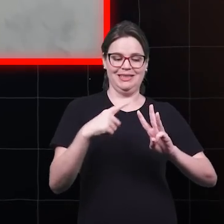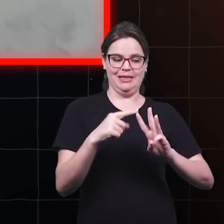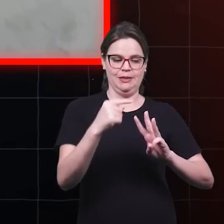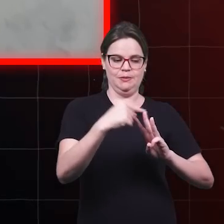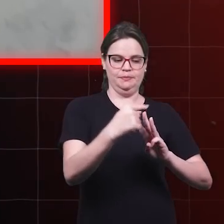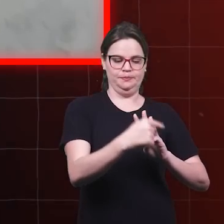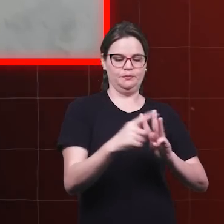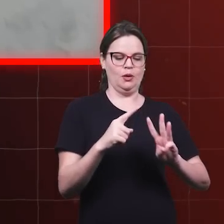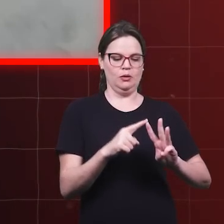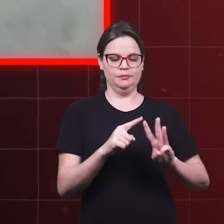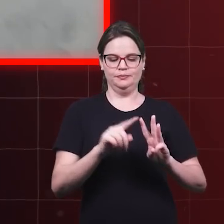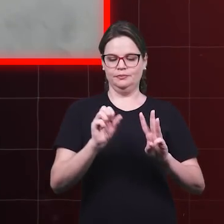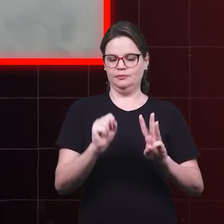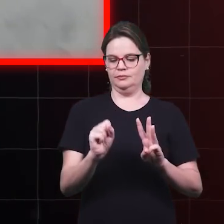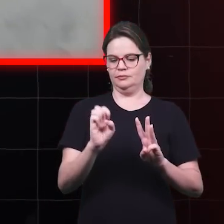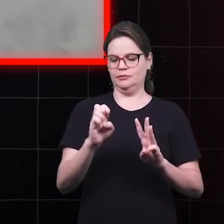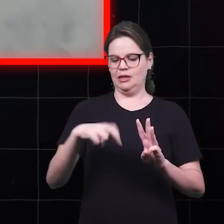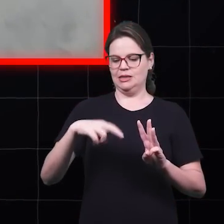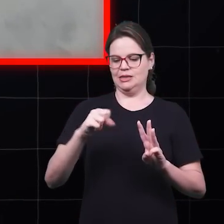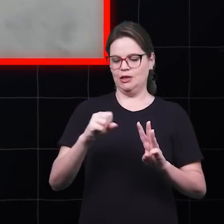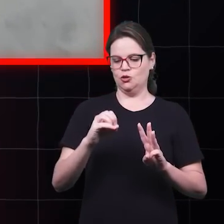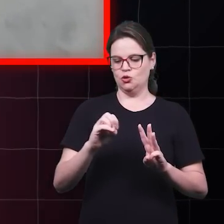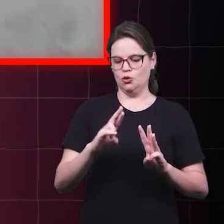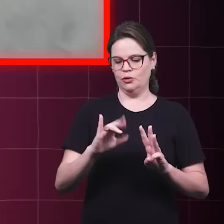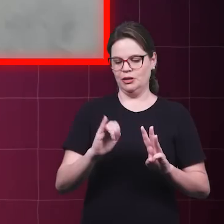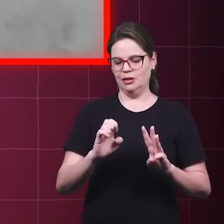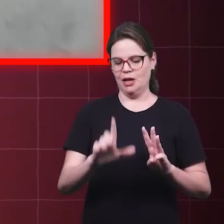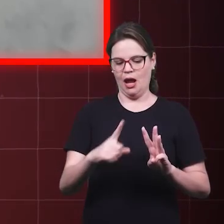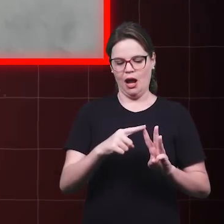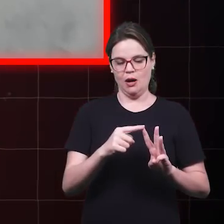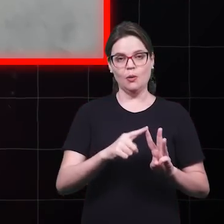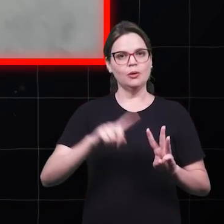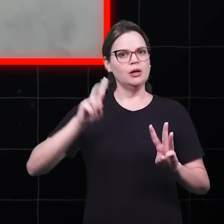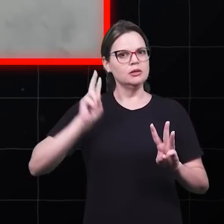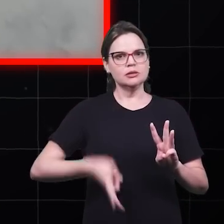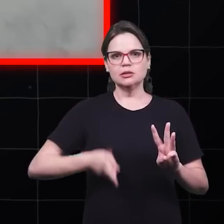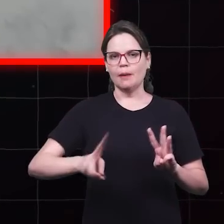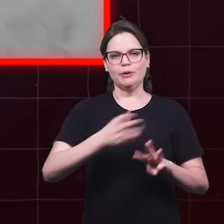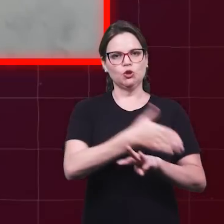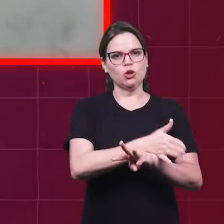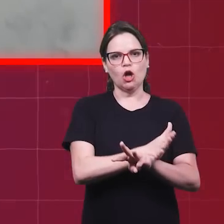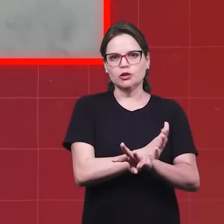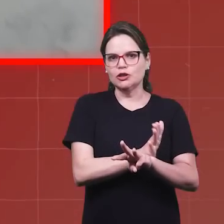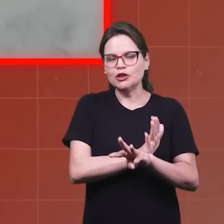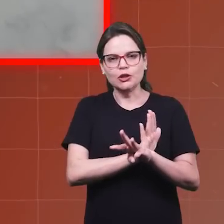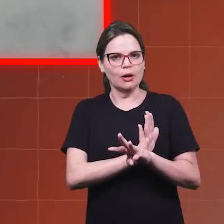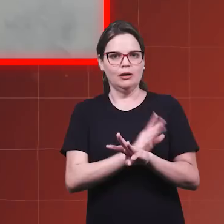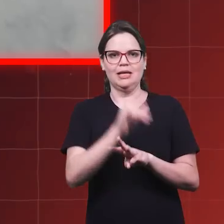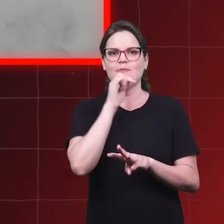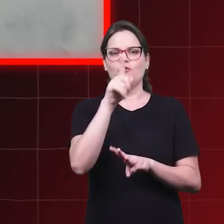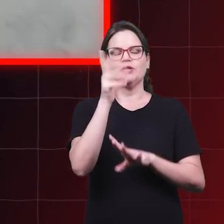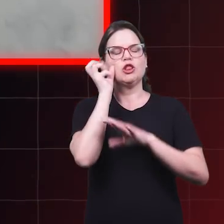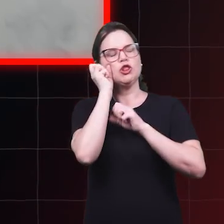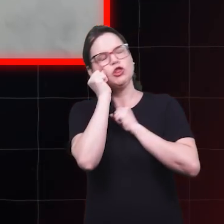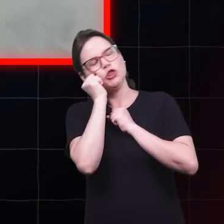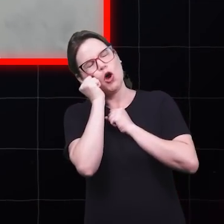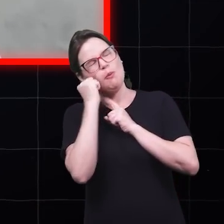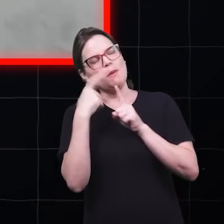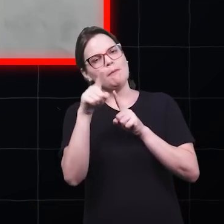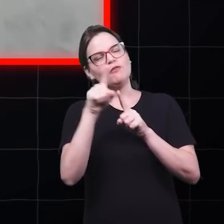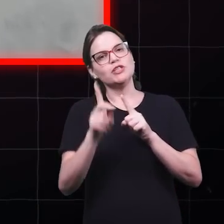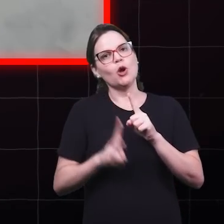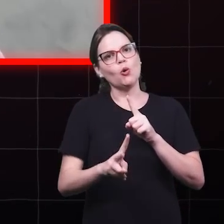sensorial, gente, ela está em atividade o tempo inteiro. Você dorme, mas a sua memória sensorial não. Ela